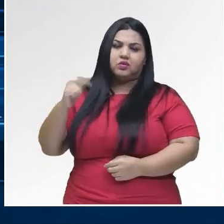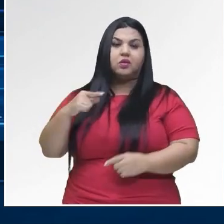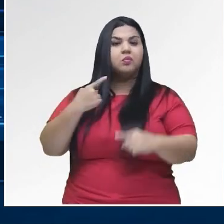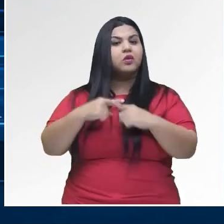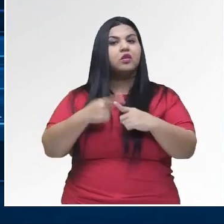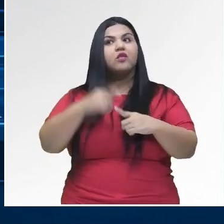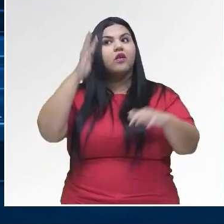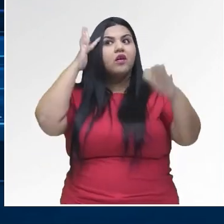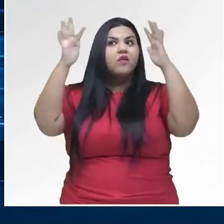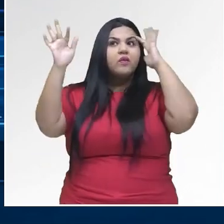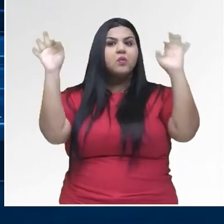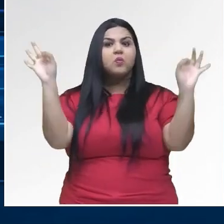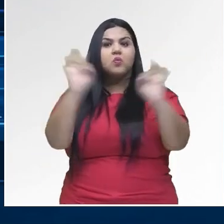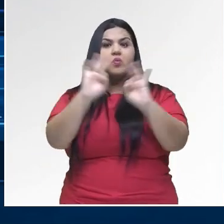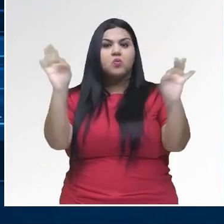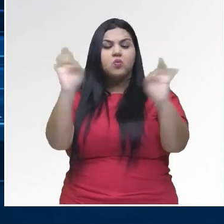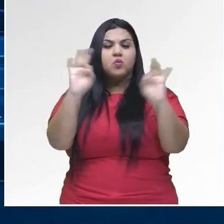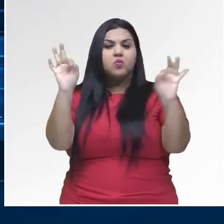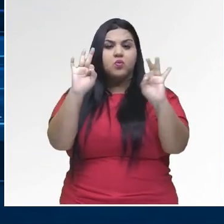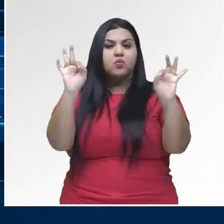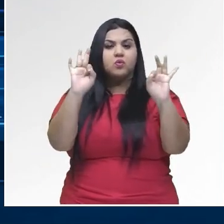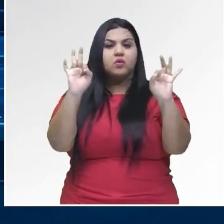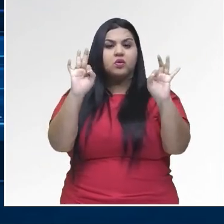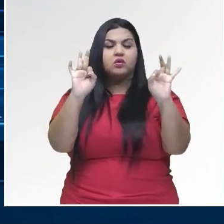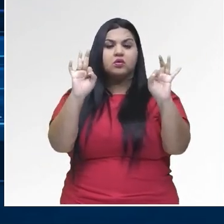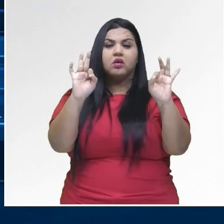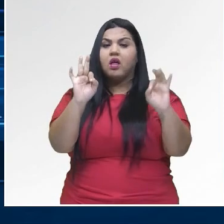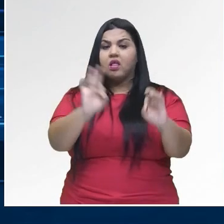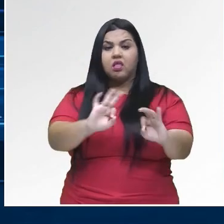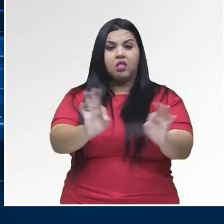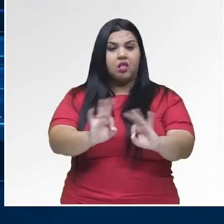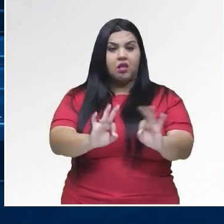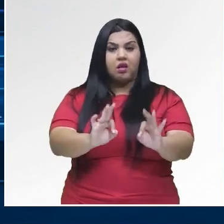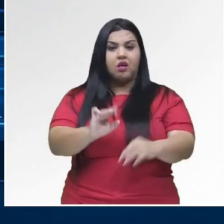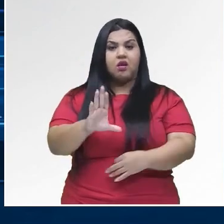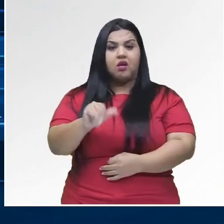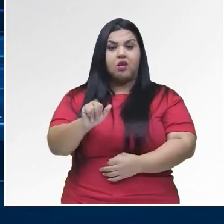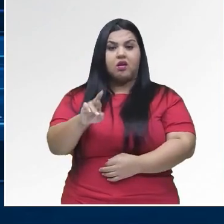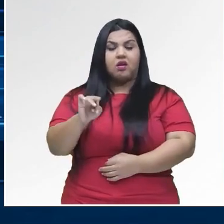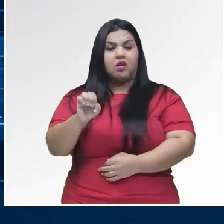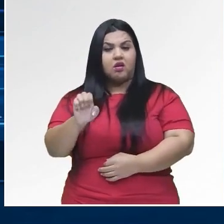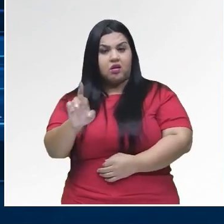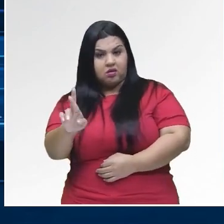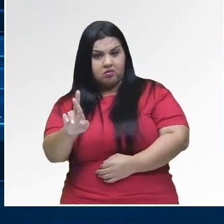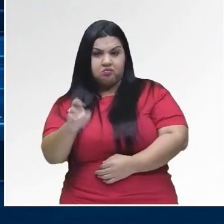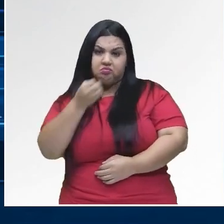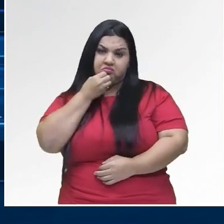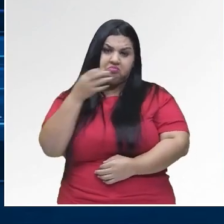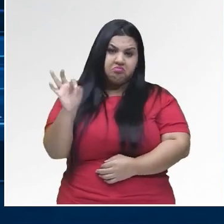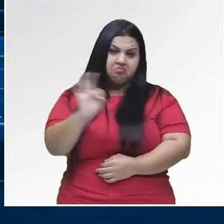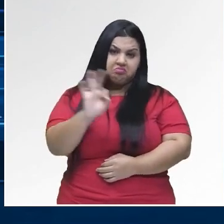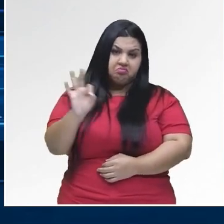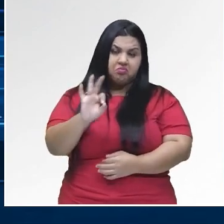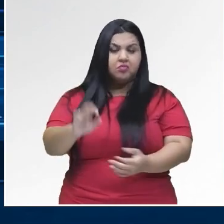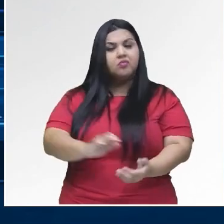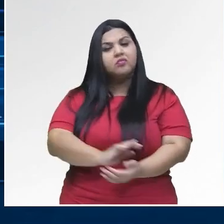fazer a reflexão, né? E muito menos vai estar, né, sendo bom caráter.